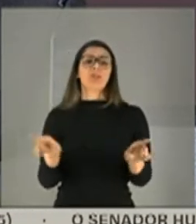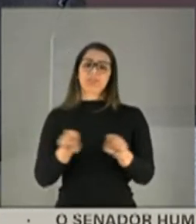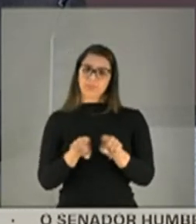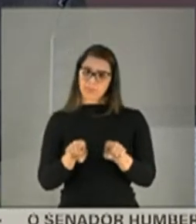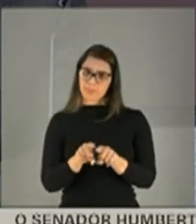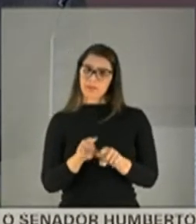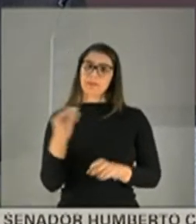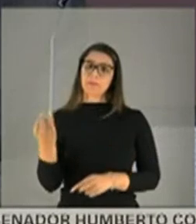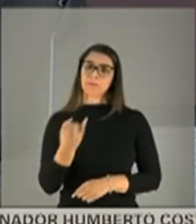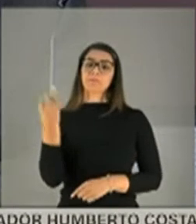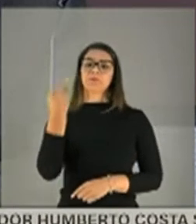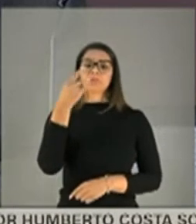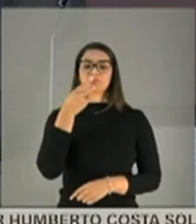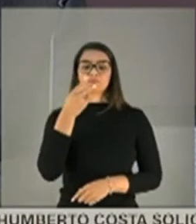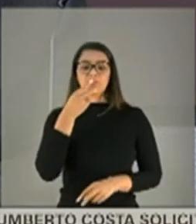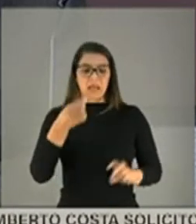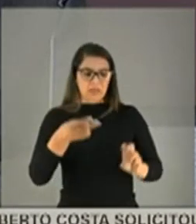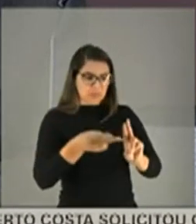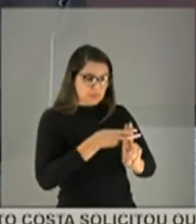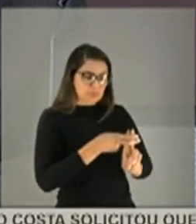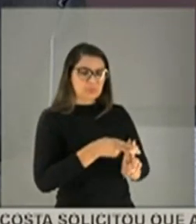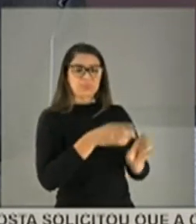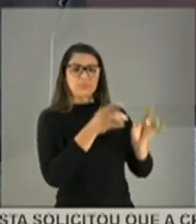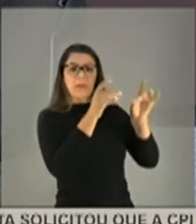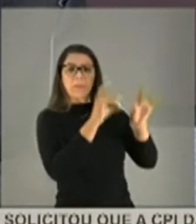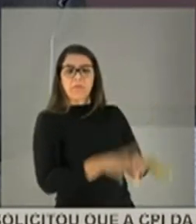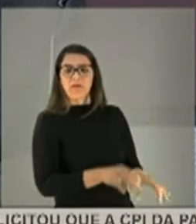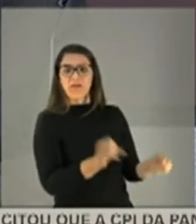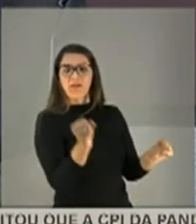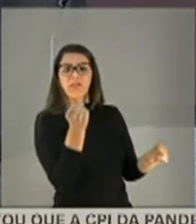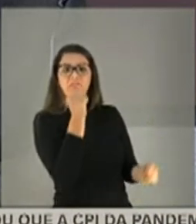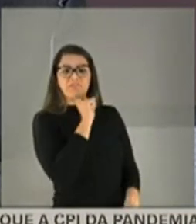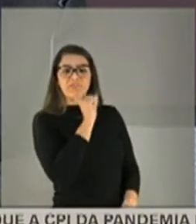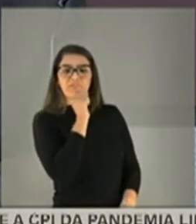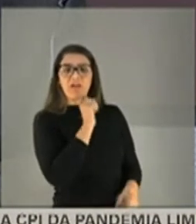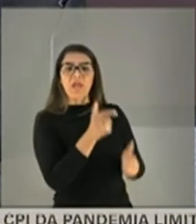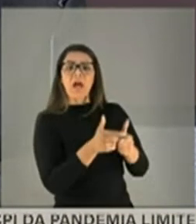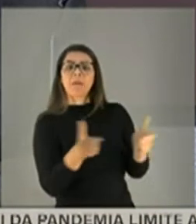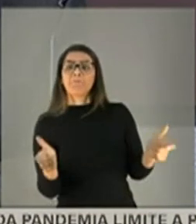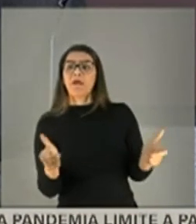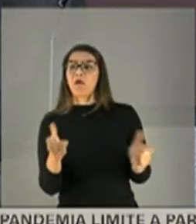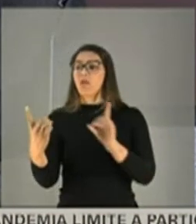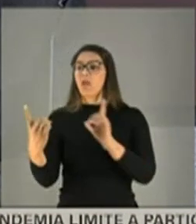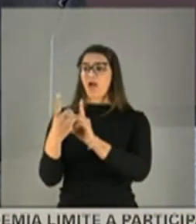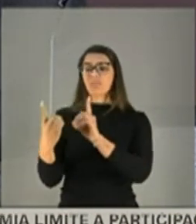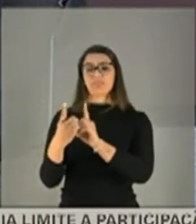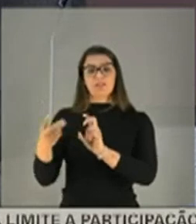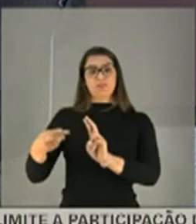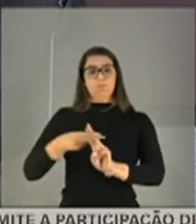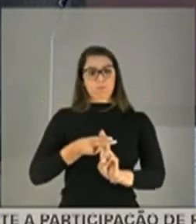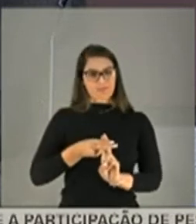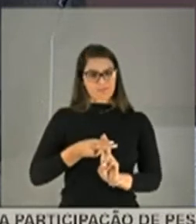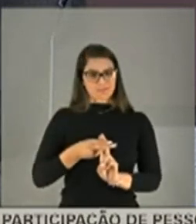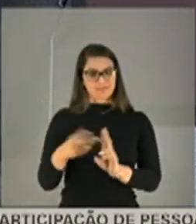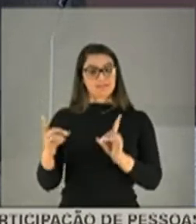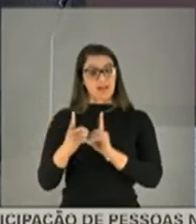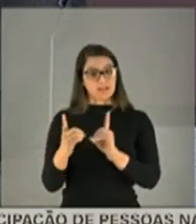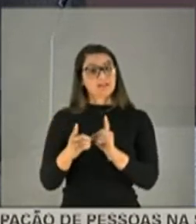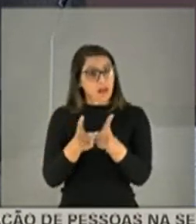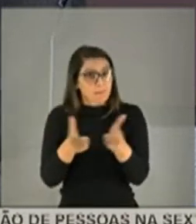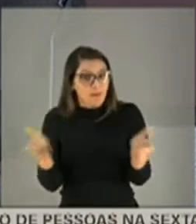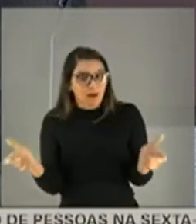que esse SUS sucateado é que atende a maioria da população nessa pandemia, né? Está atendendo a maioria da